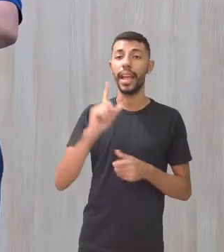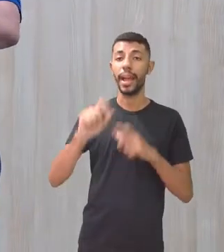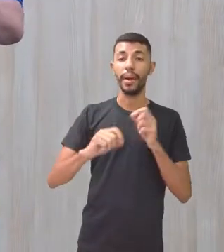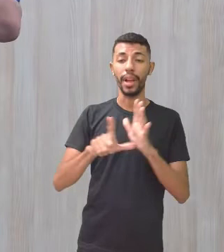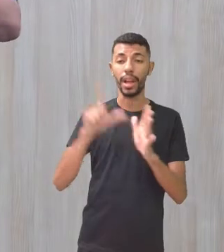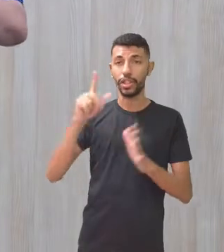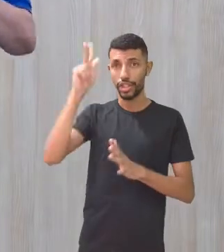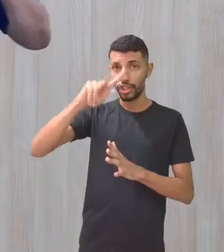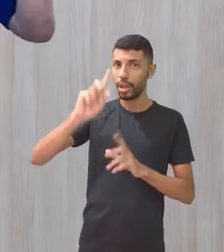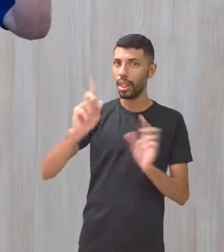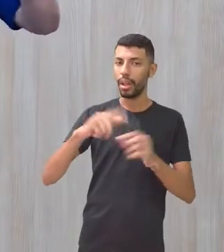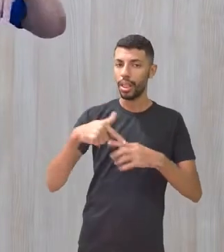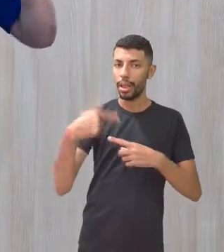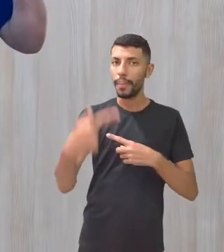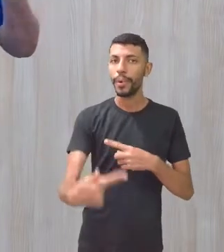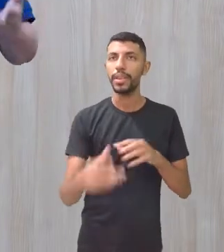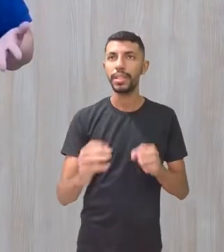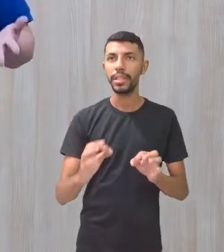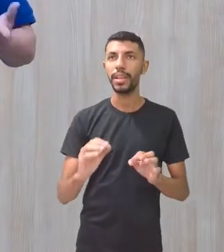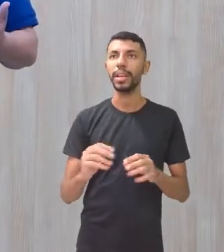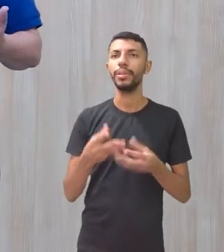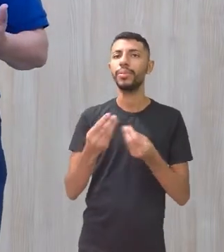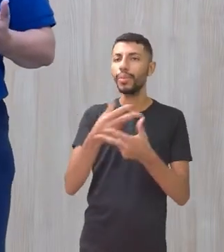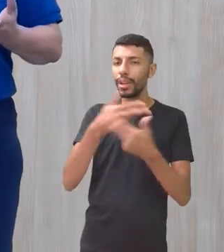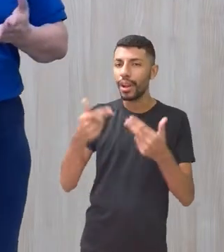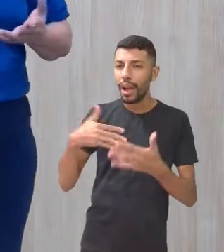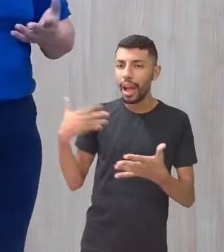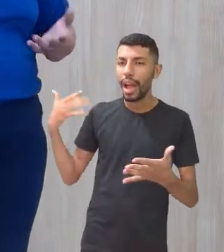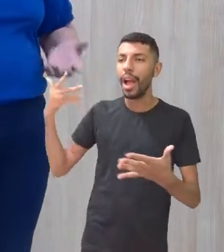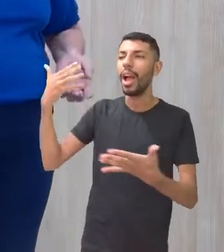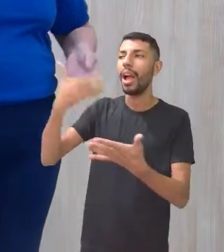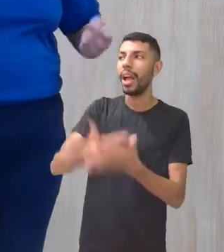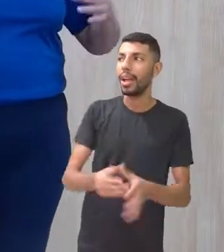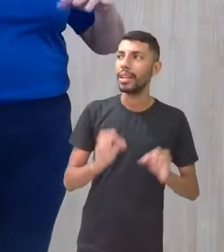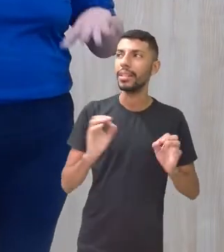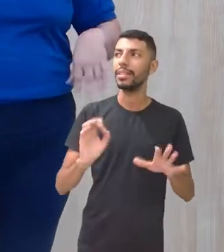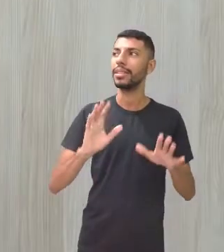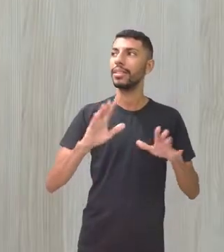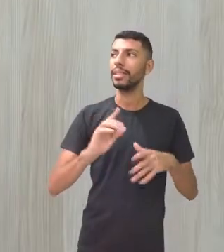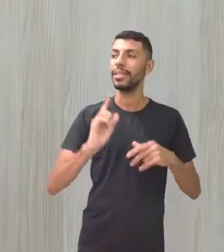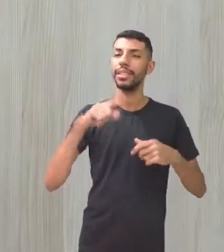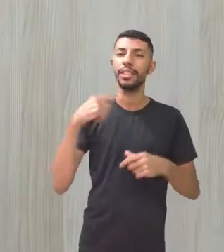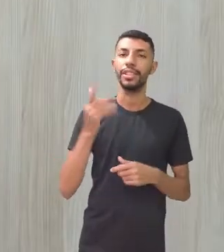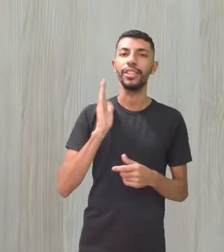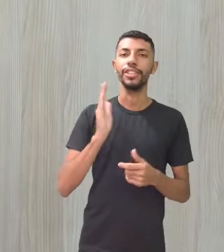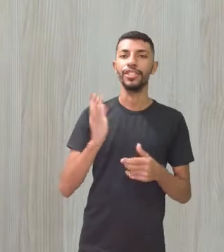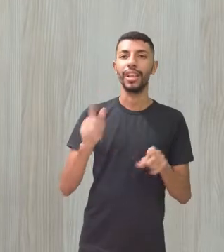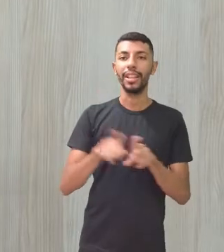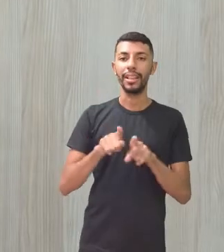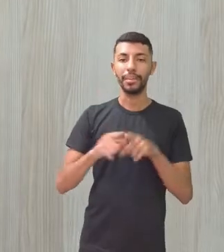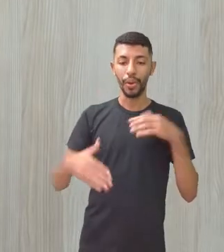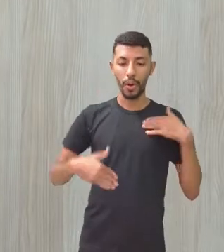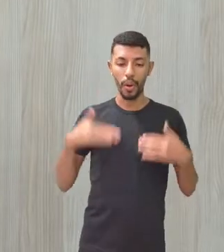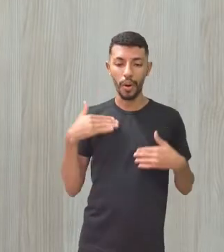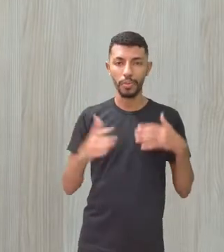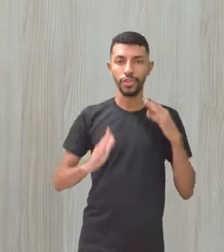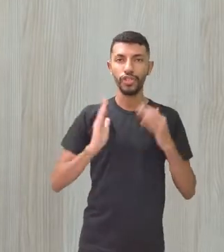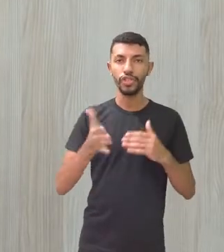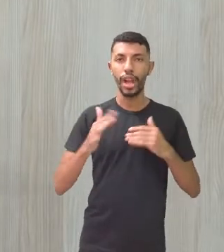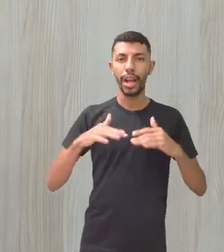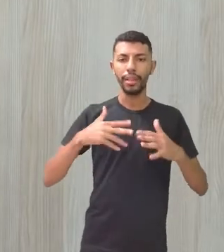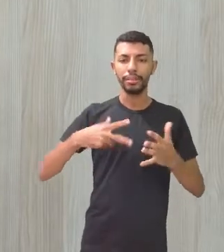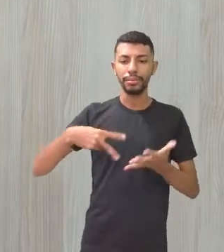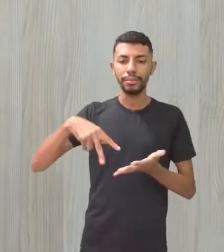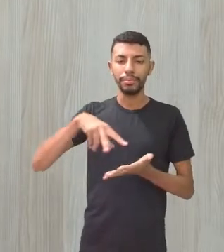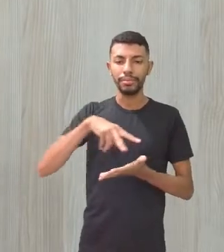essa música aí, muita coisa aconteceu. Mas a reação, né, Vilma? Não é? A gente já estava aqui, o nosso corpo sim, já ia... já